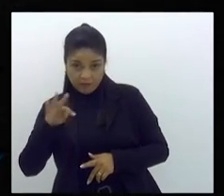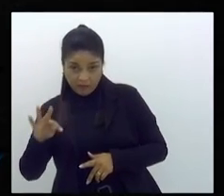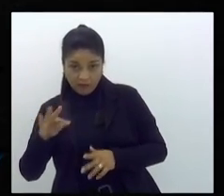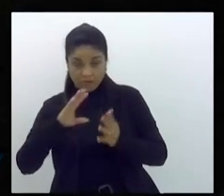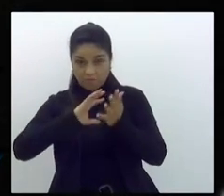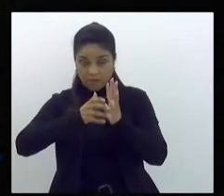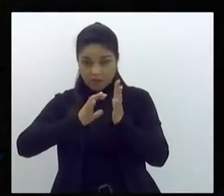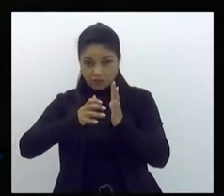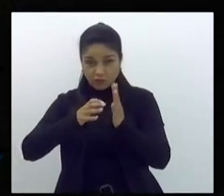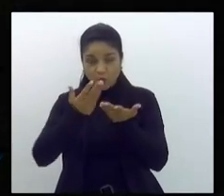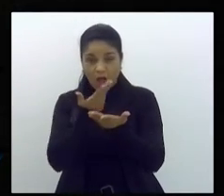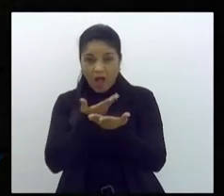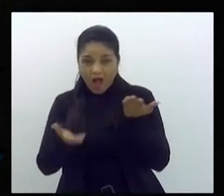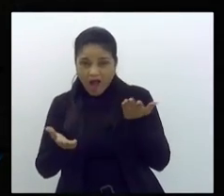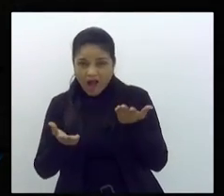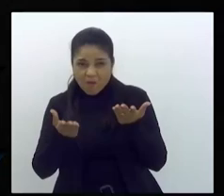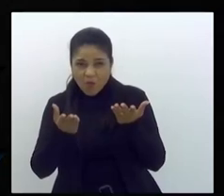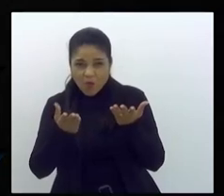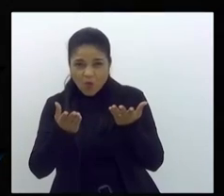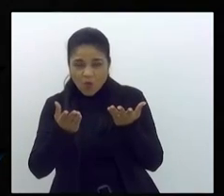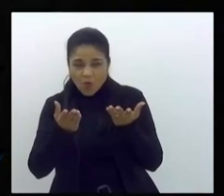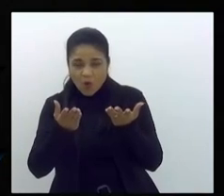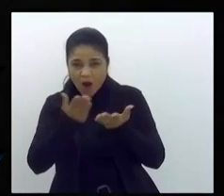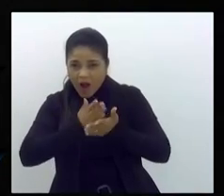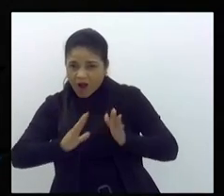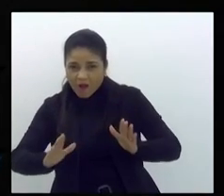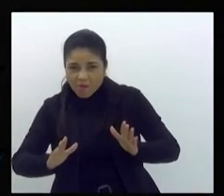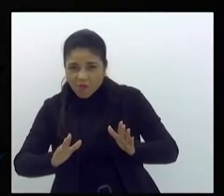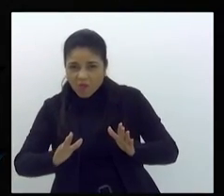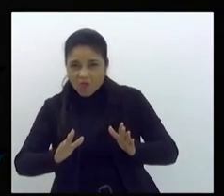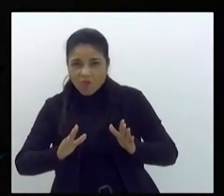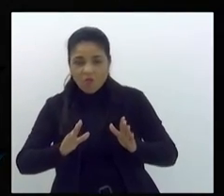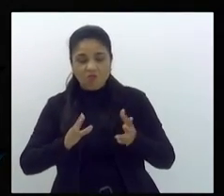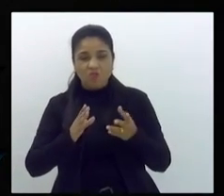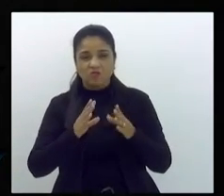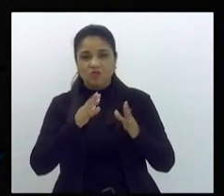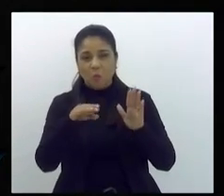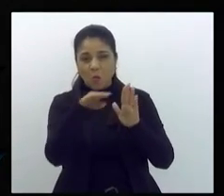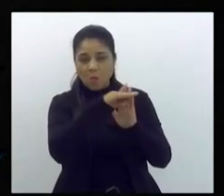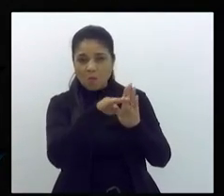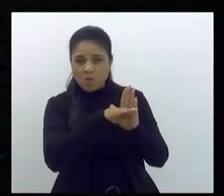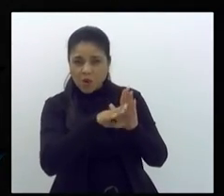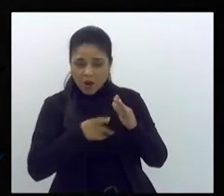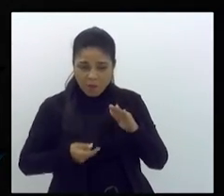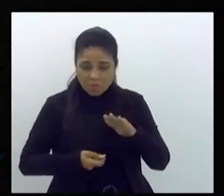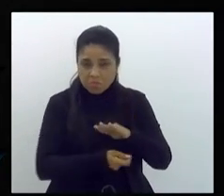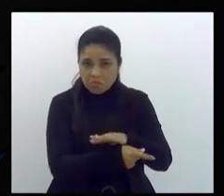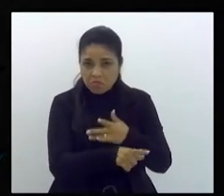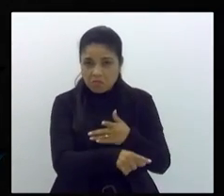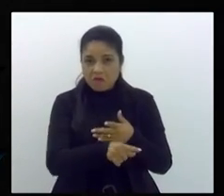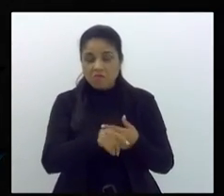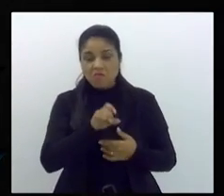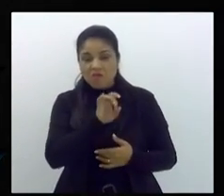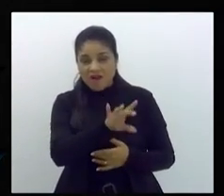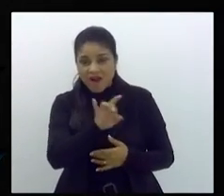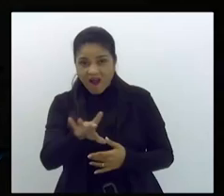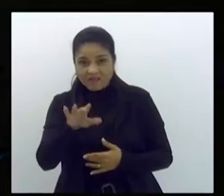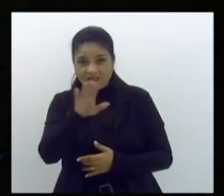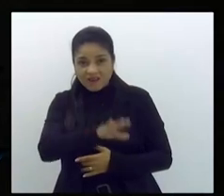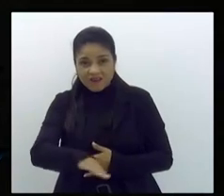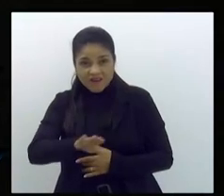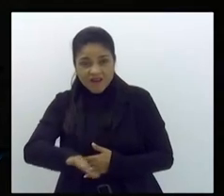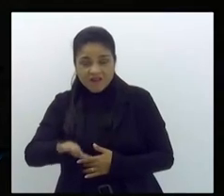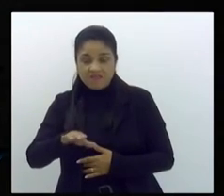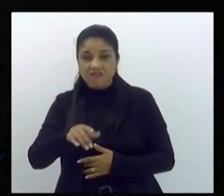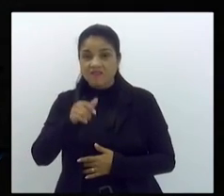problemas sociais muito pelo contrário fortaleceu porque tá dando r$ 150 por criança a partir do